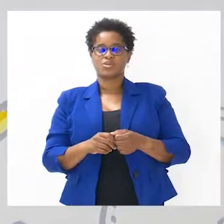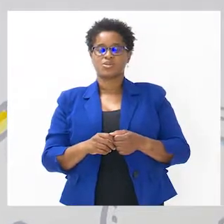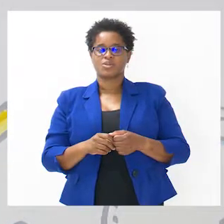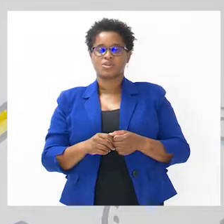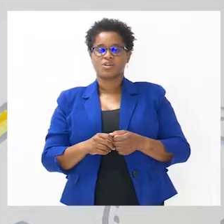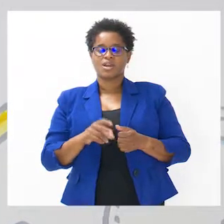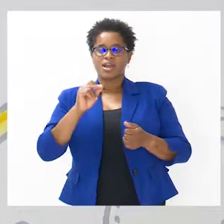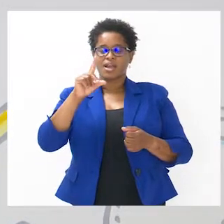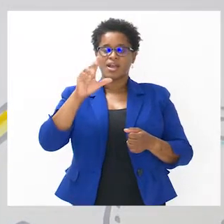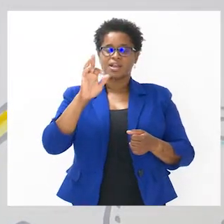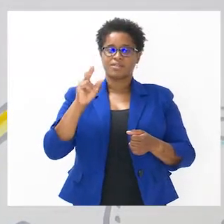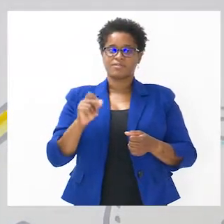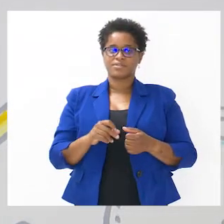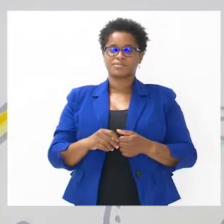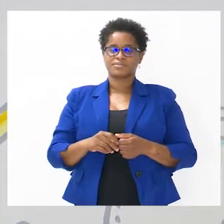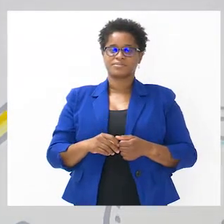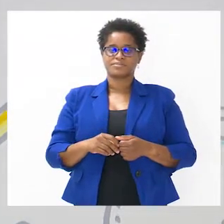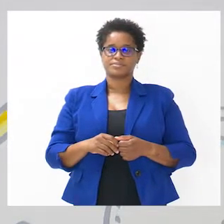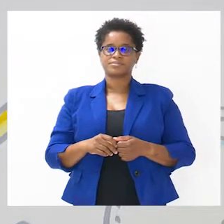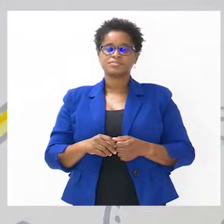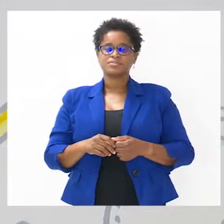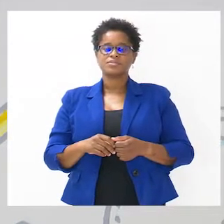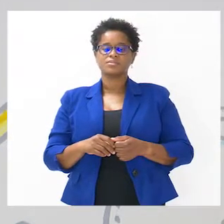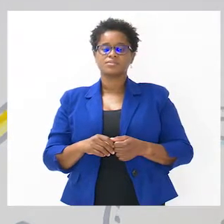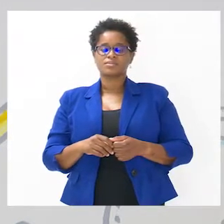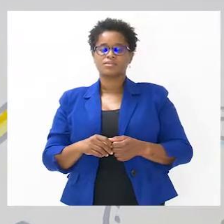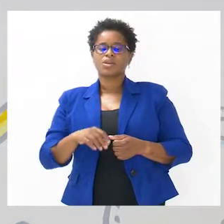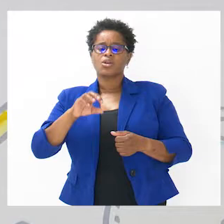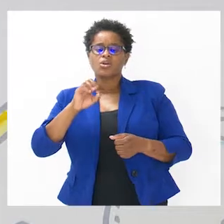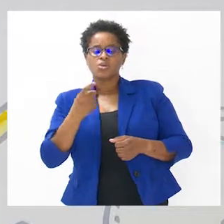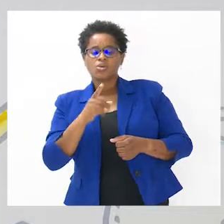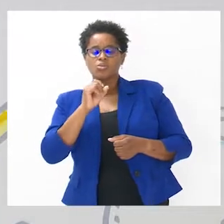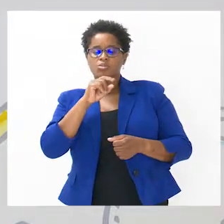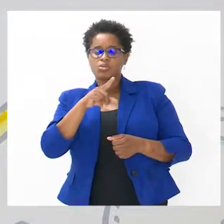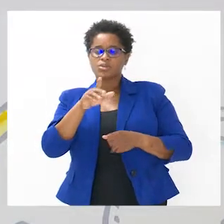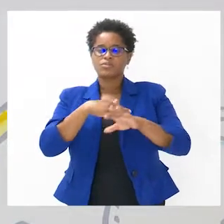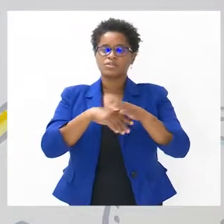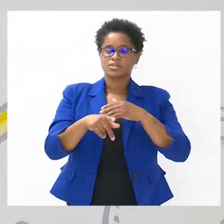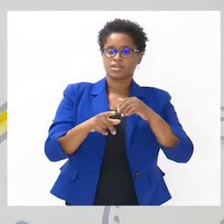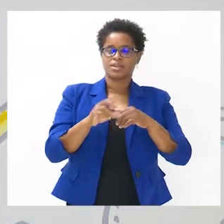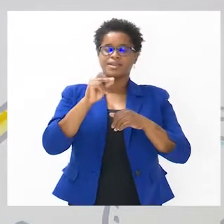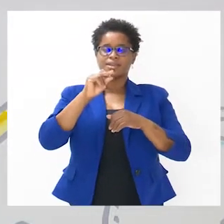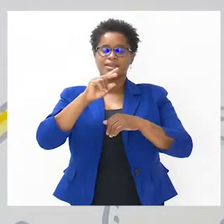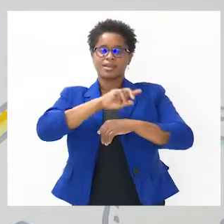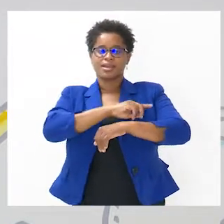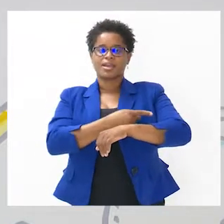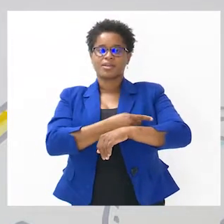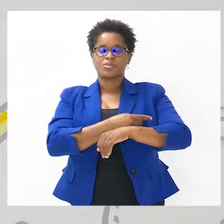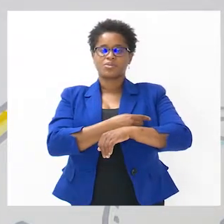Ou então podemos dizer, representar assim, ângulo, com este símbolo, ângulo